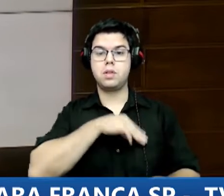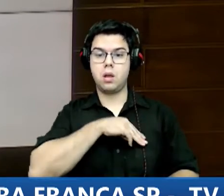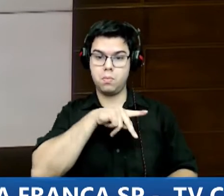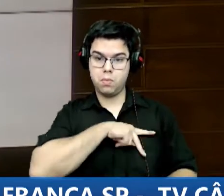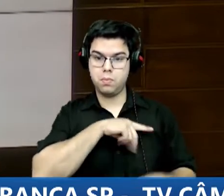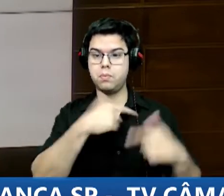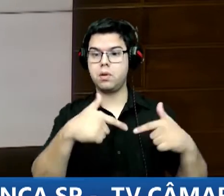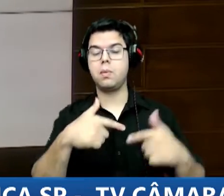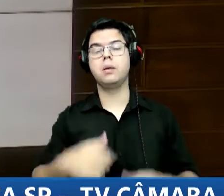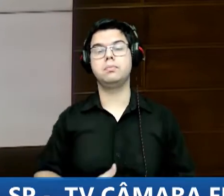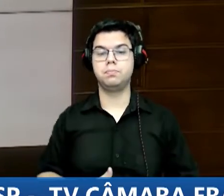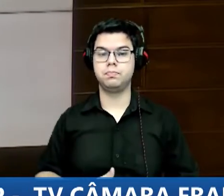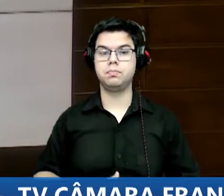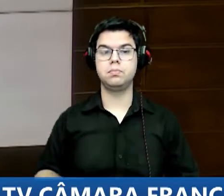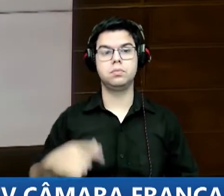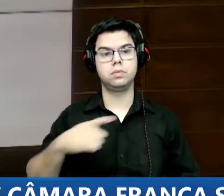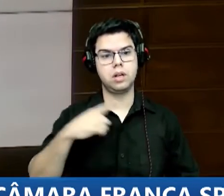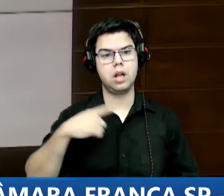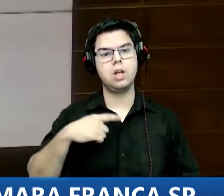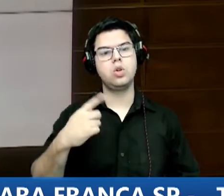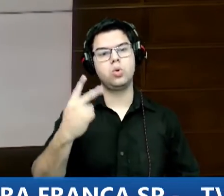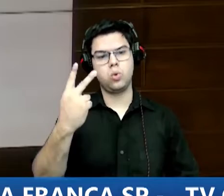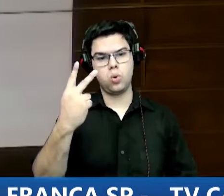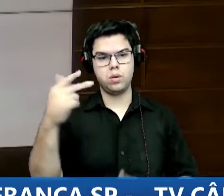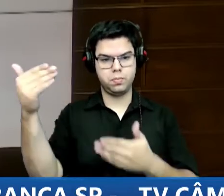observações aí, se você quiser passar. Isso.